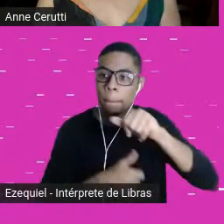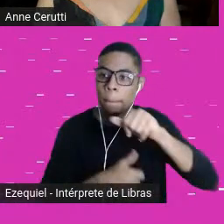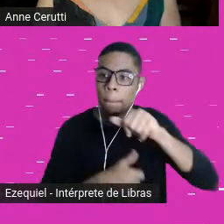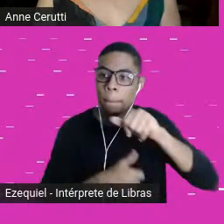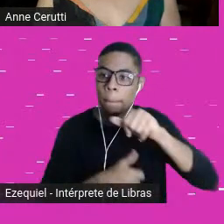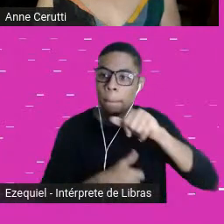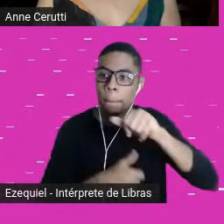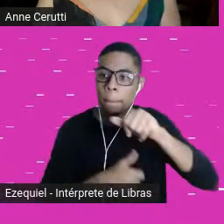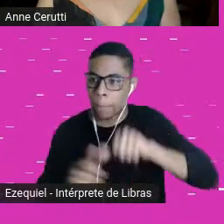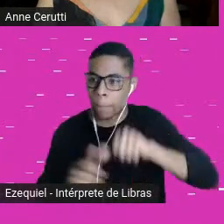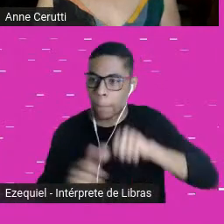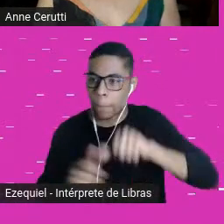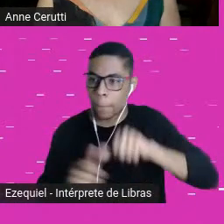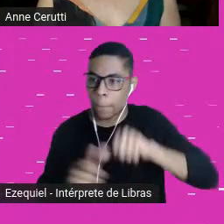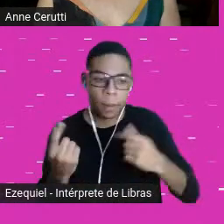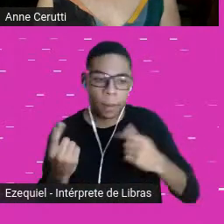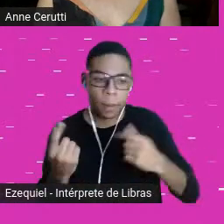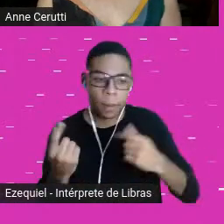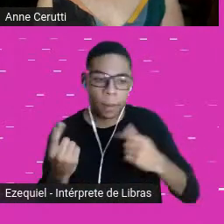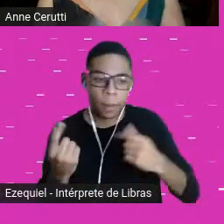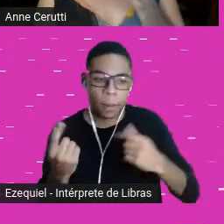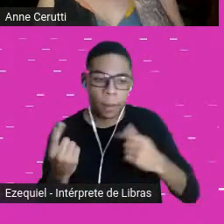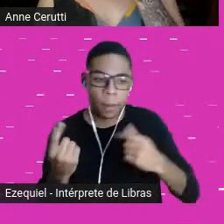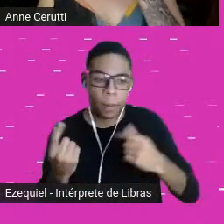Tinha o tom e tinha o subtexto, tem toda